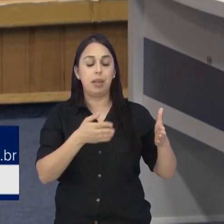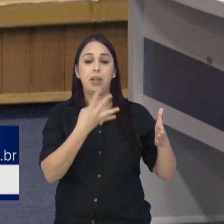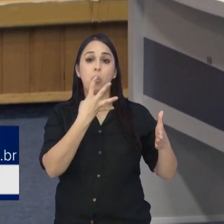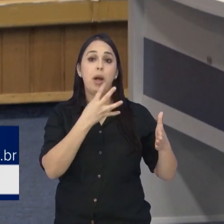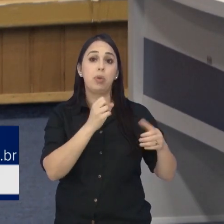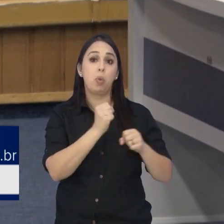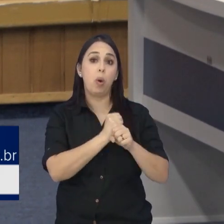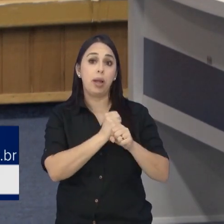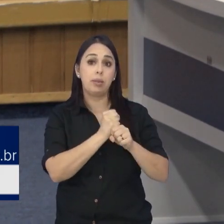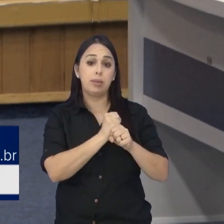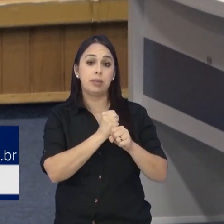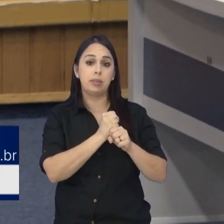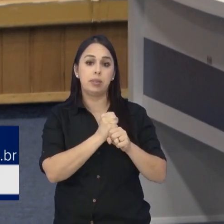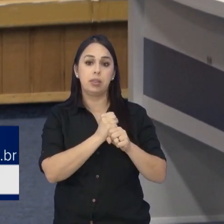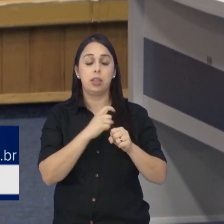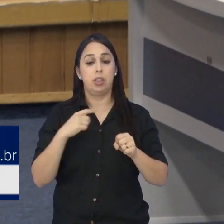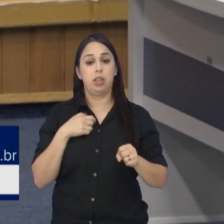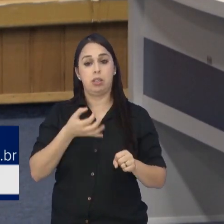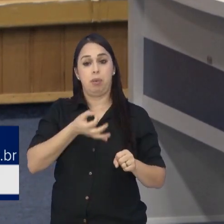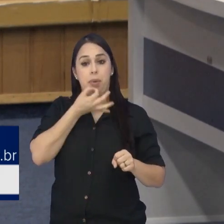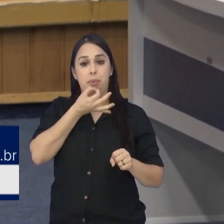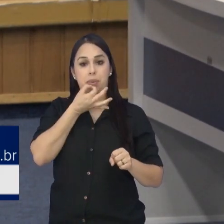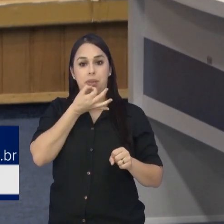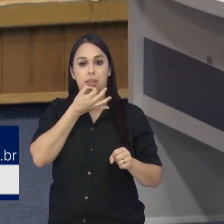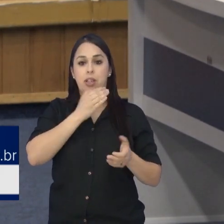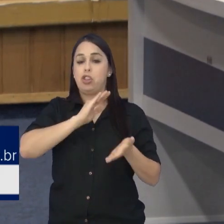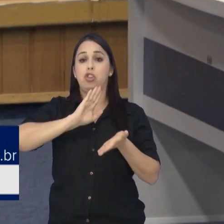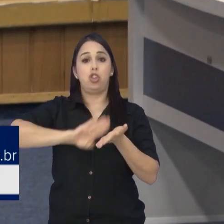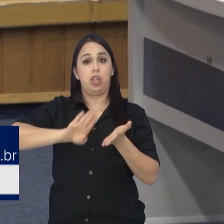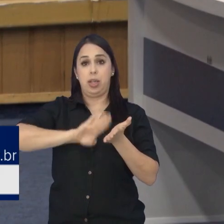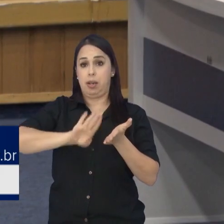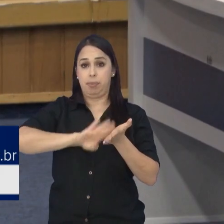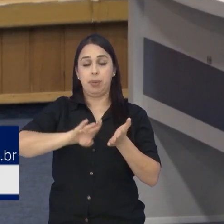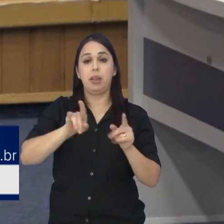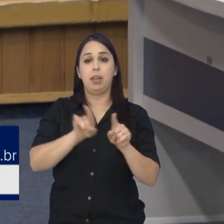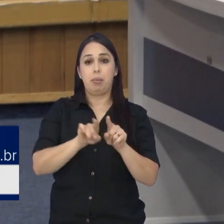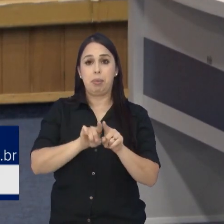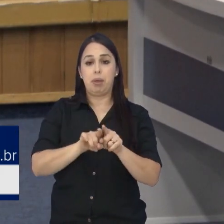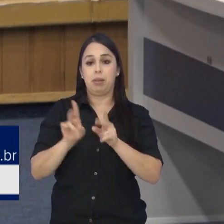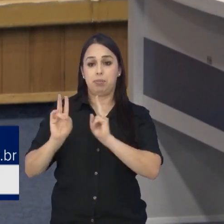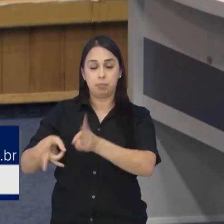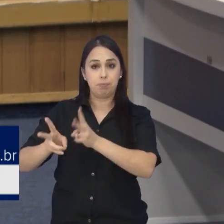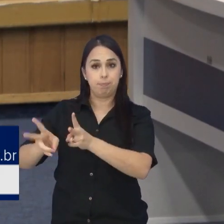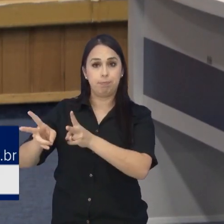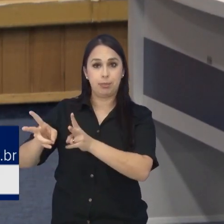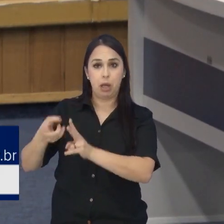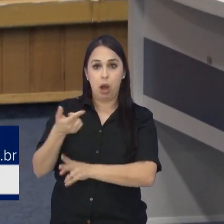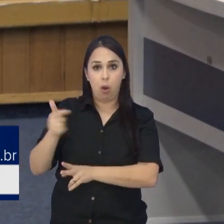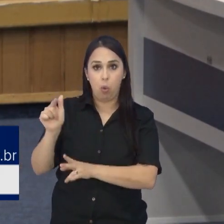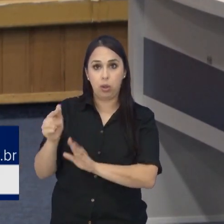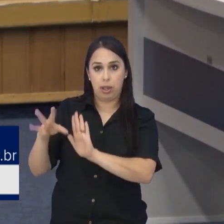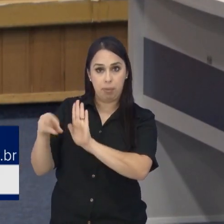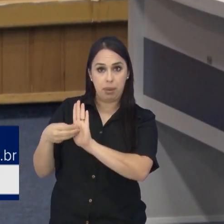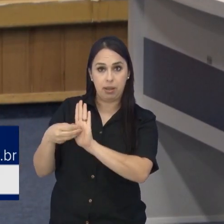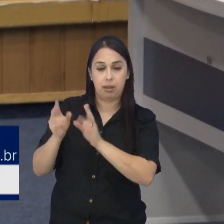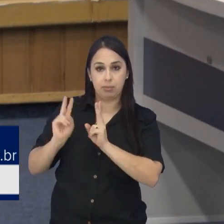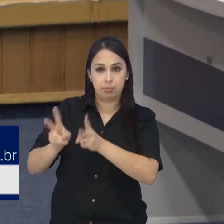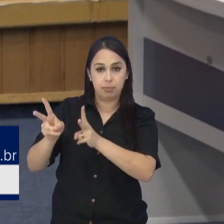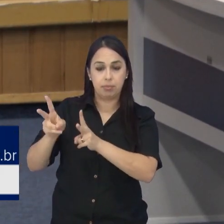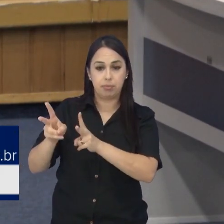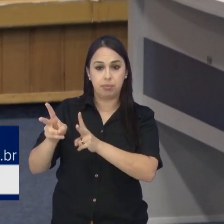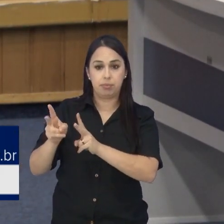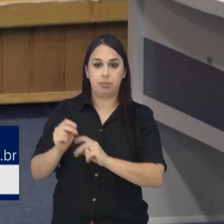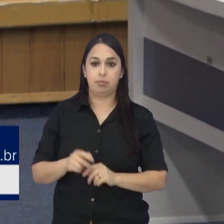nós estamos sugerindo que seja suprimido isso e a outra manter o que é hoje a